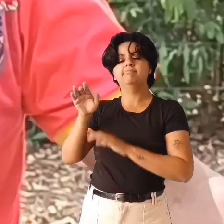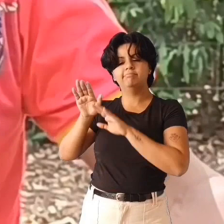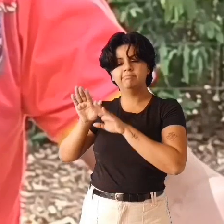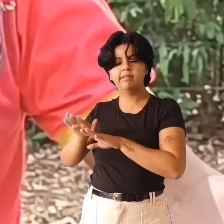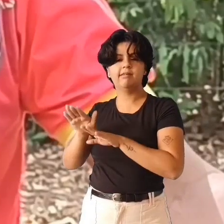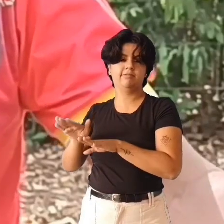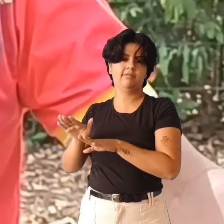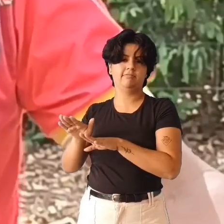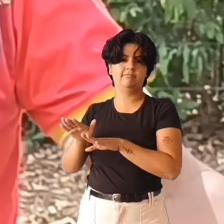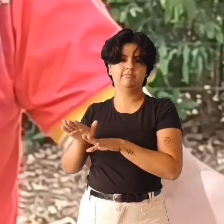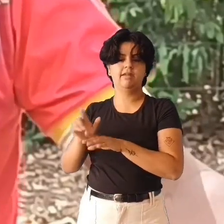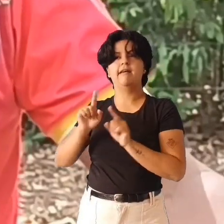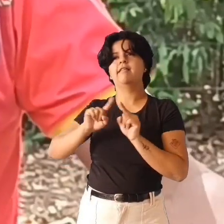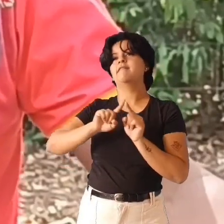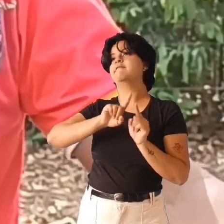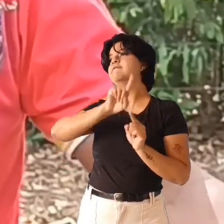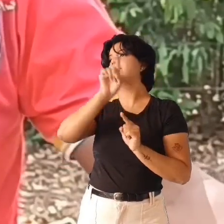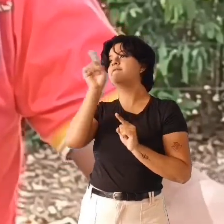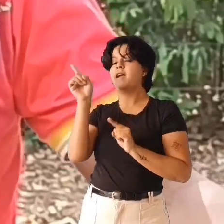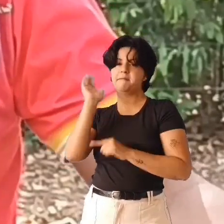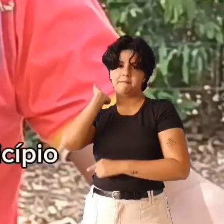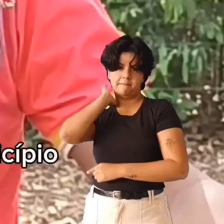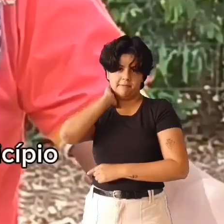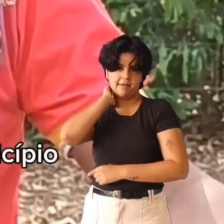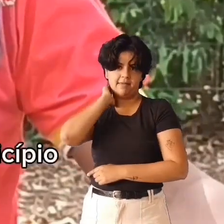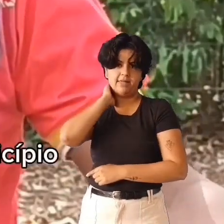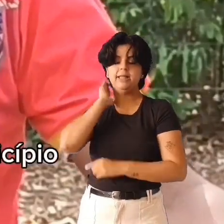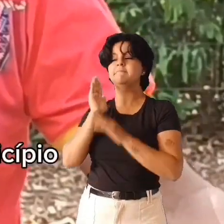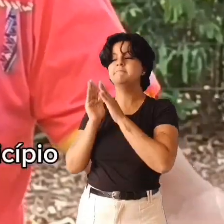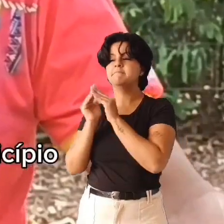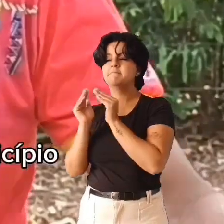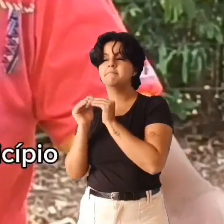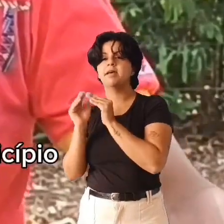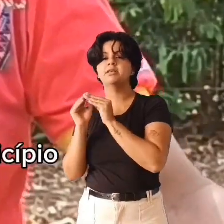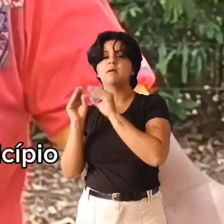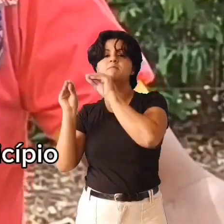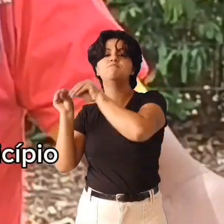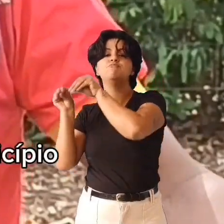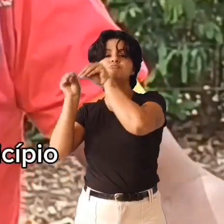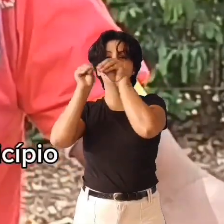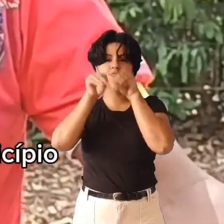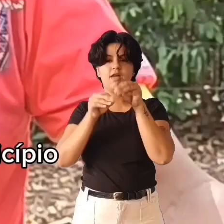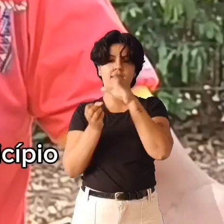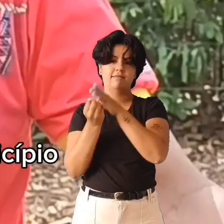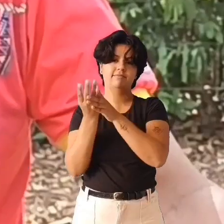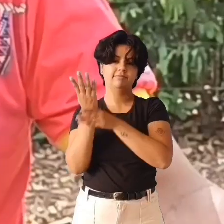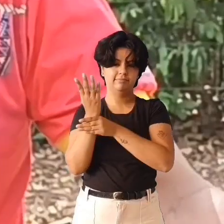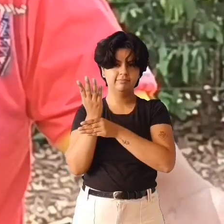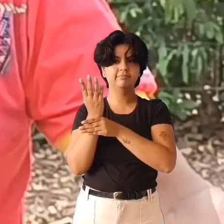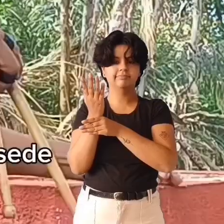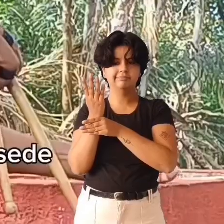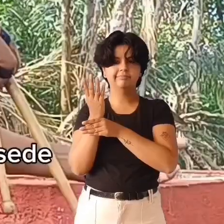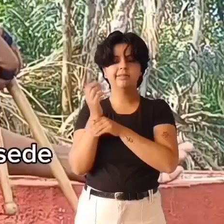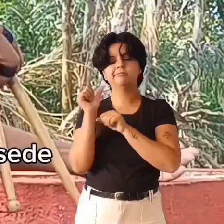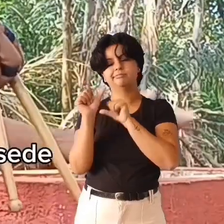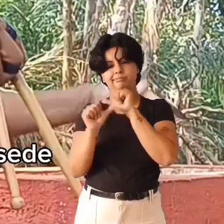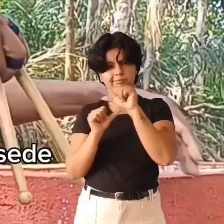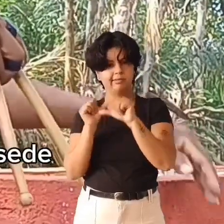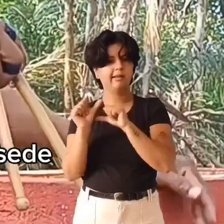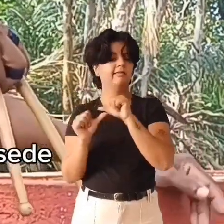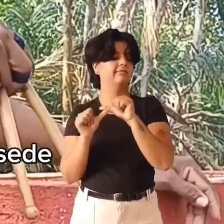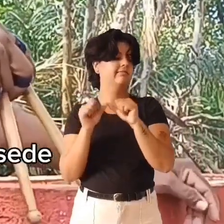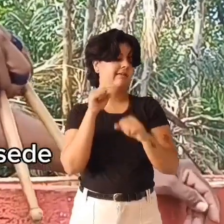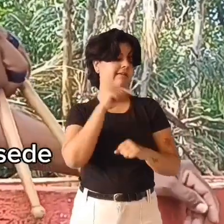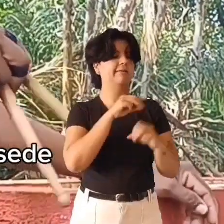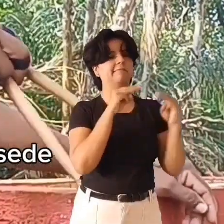filha, volta para Belém, e lá ele pede para transferir a sede do município. Então aí Mazagão